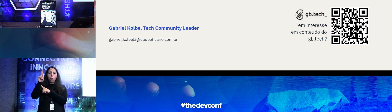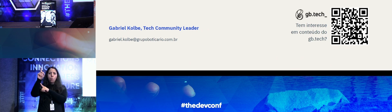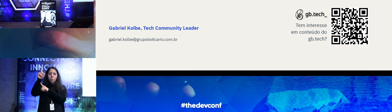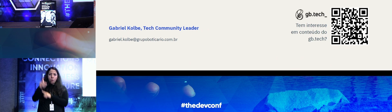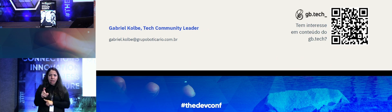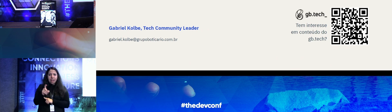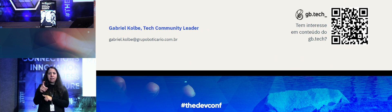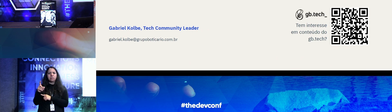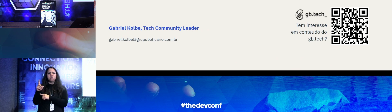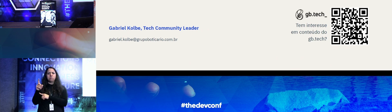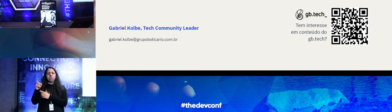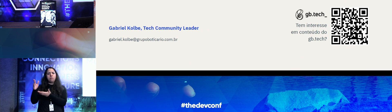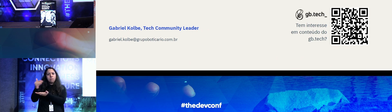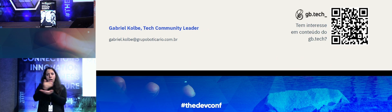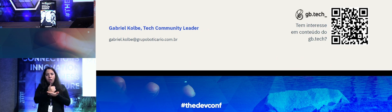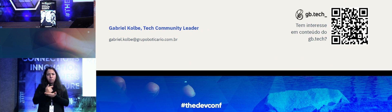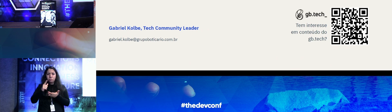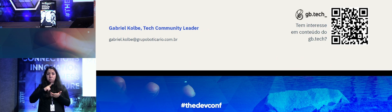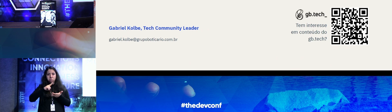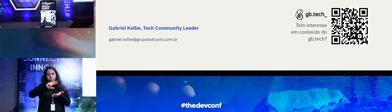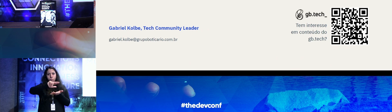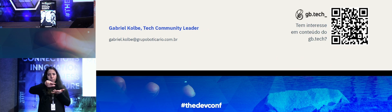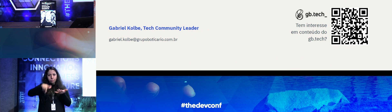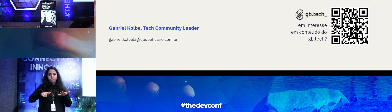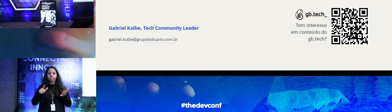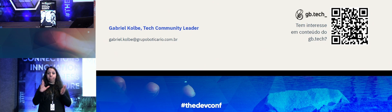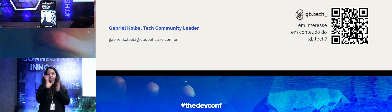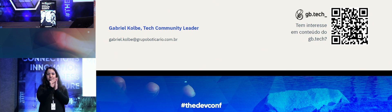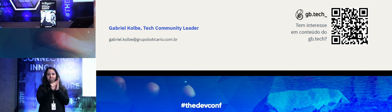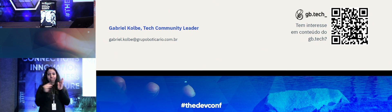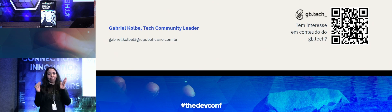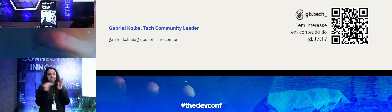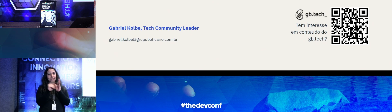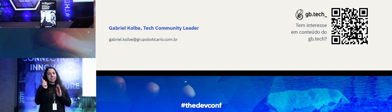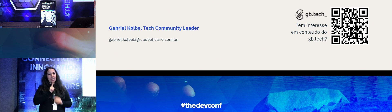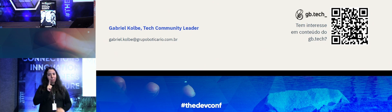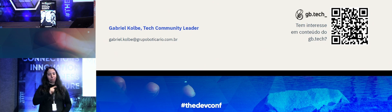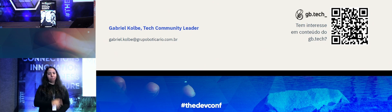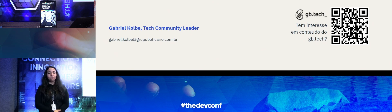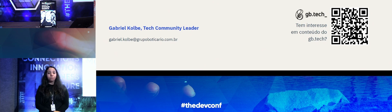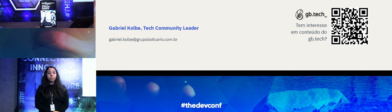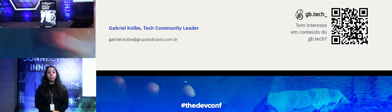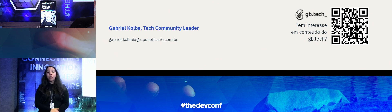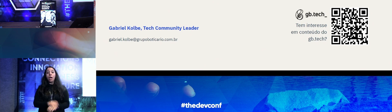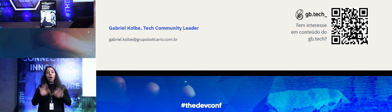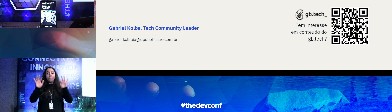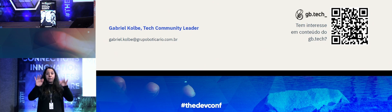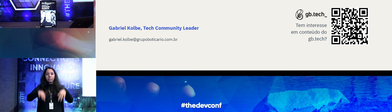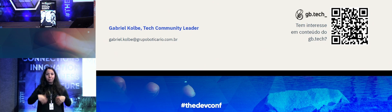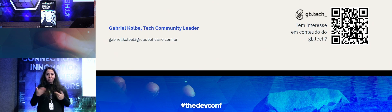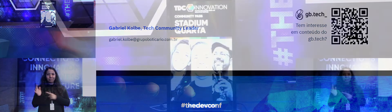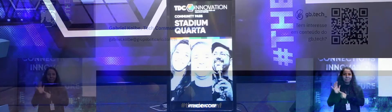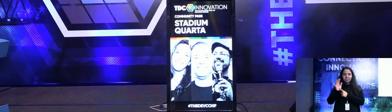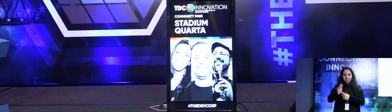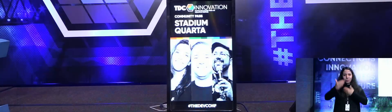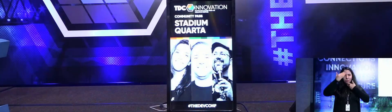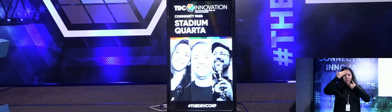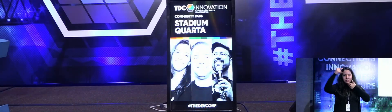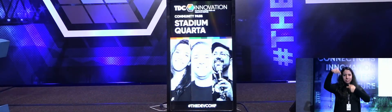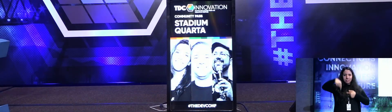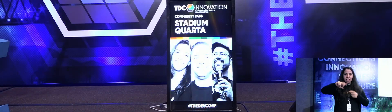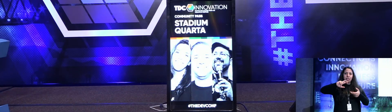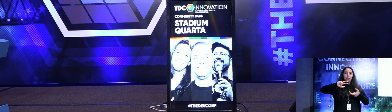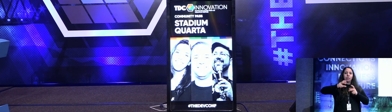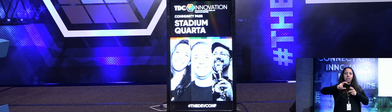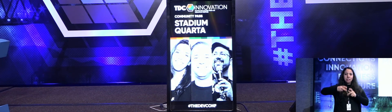diversas coisas mesmo. E assim eu encerro aqui a minha apresentação. Queria agradecer de novo ao TDC pelo espaço, agradecer a Yara. Muito